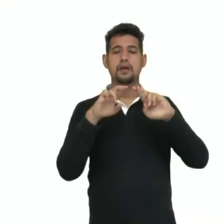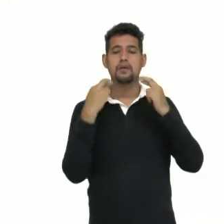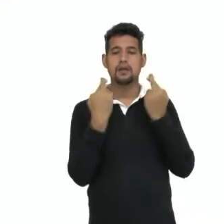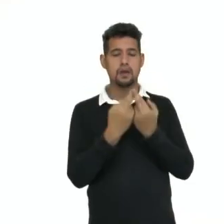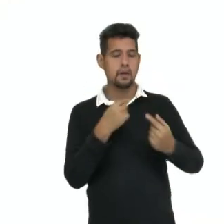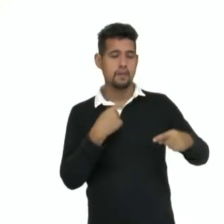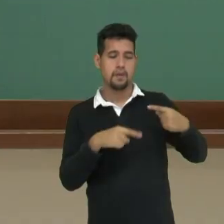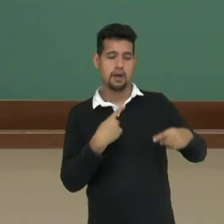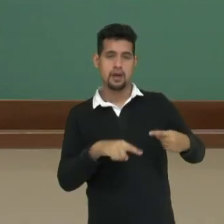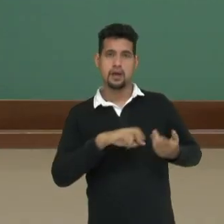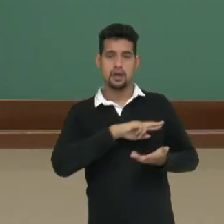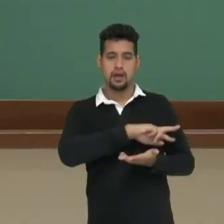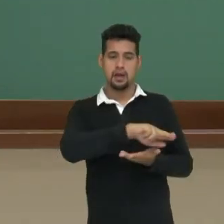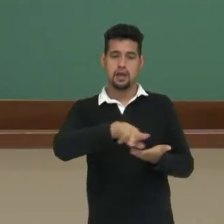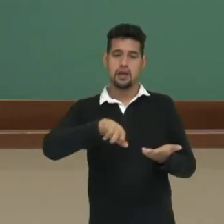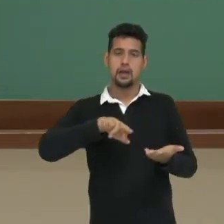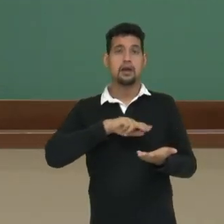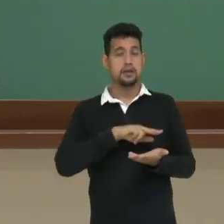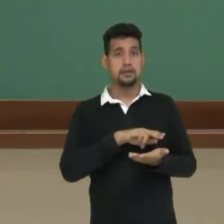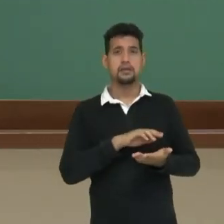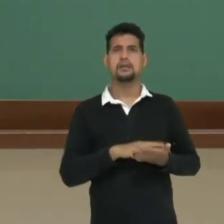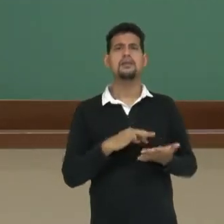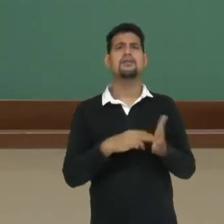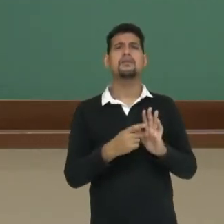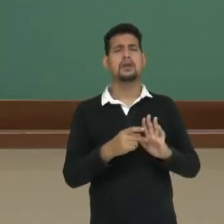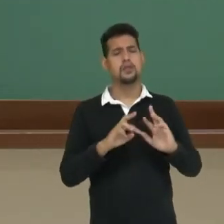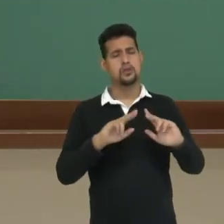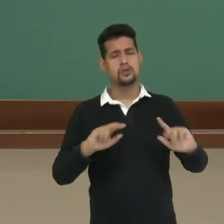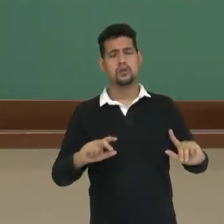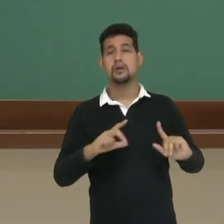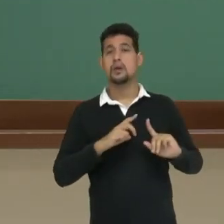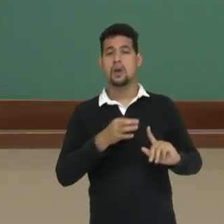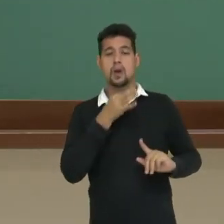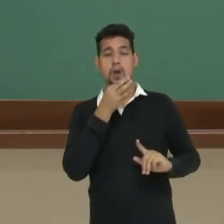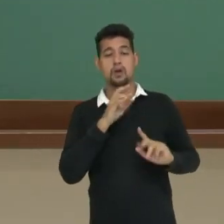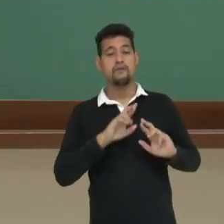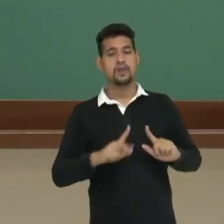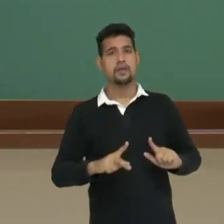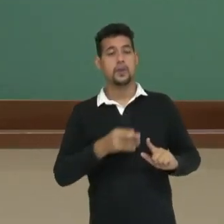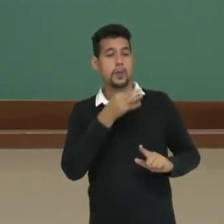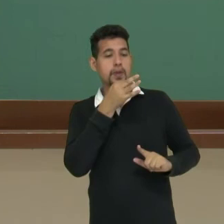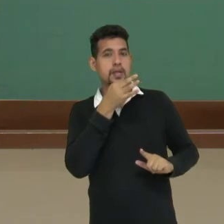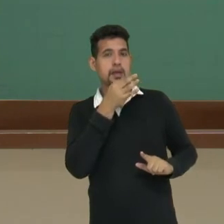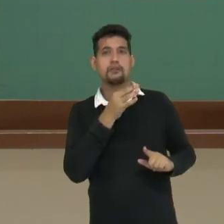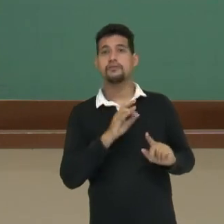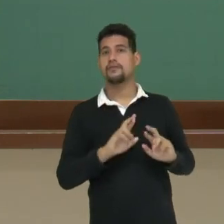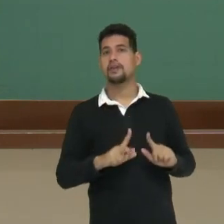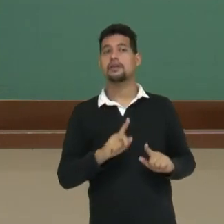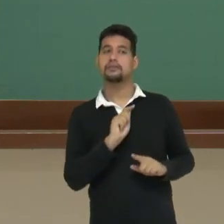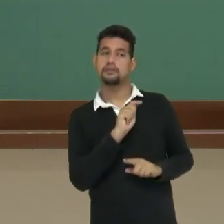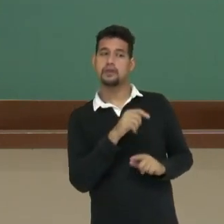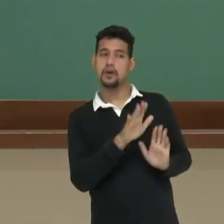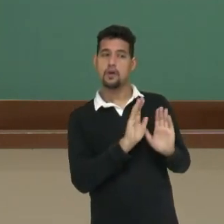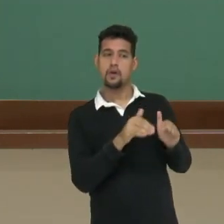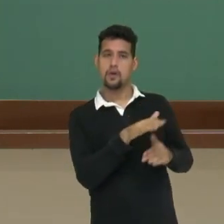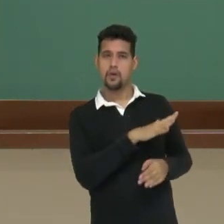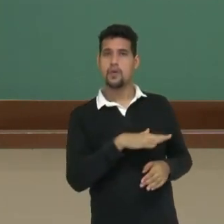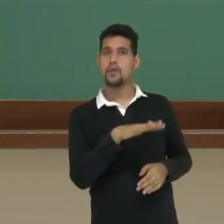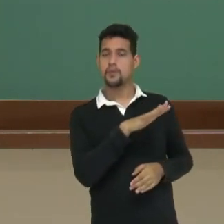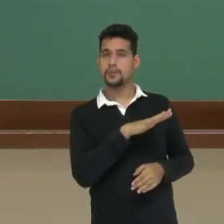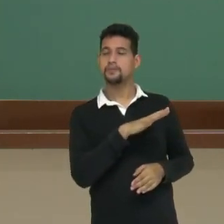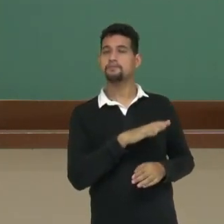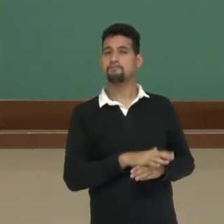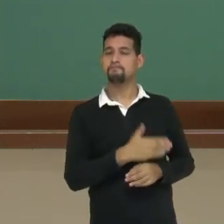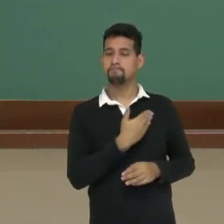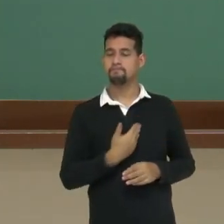políticas e etc. Subversivo era todos aqueles que se opunham, tinham opinião política diferente da opinião